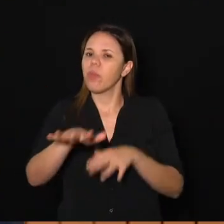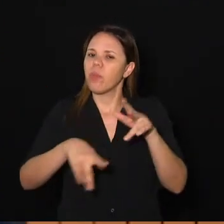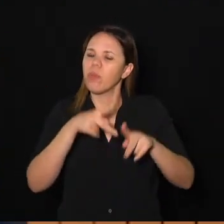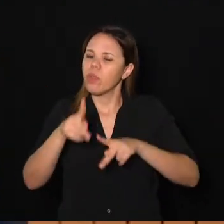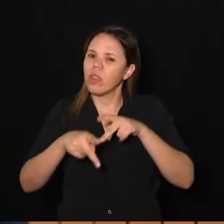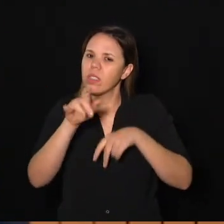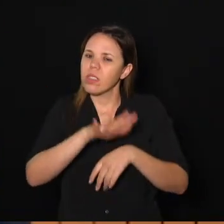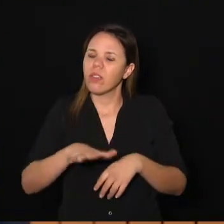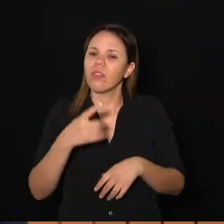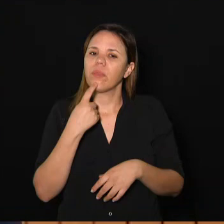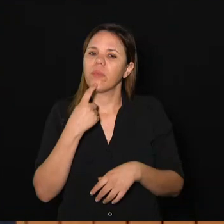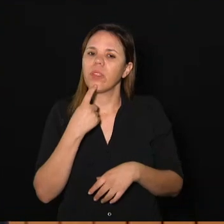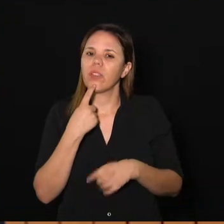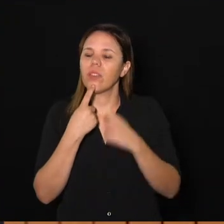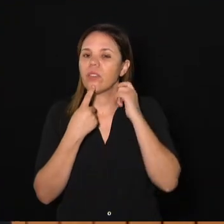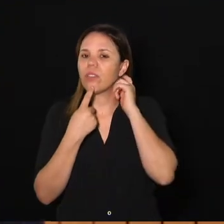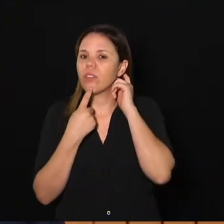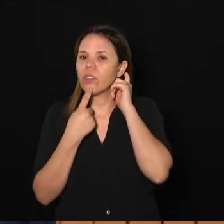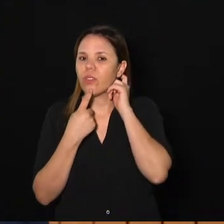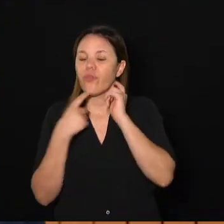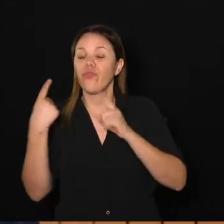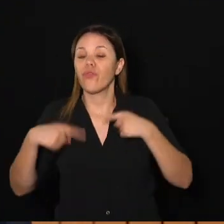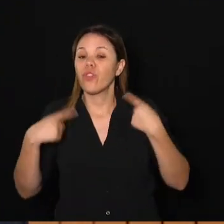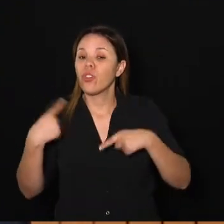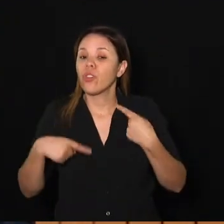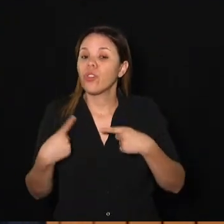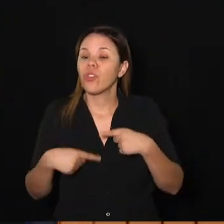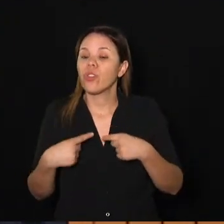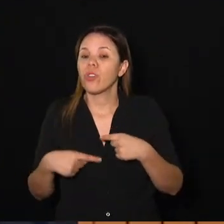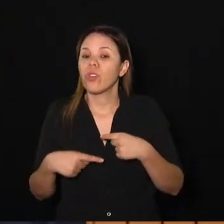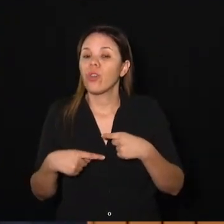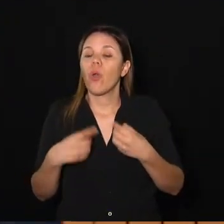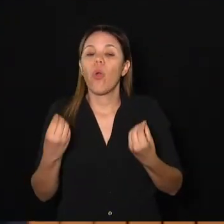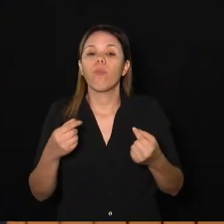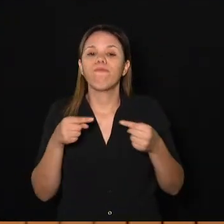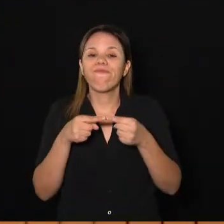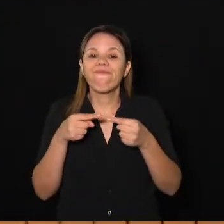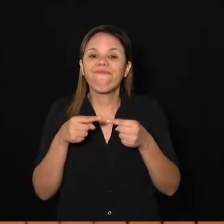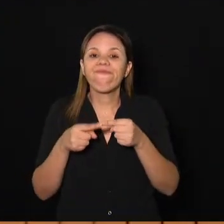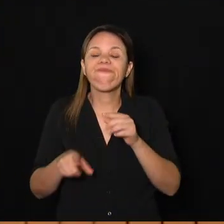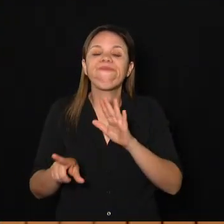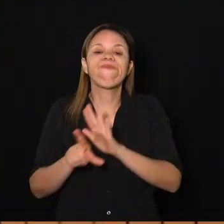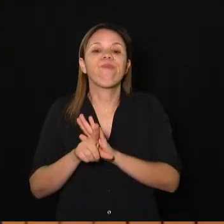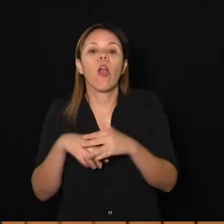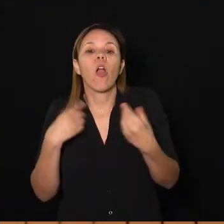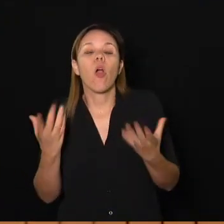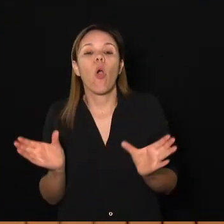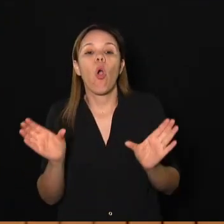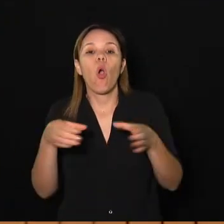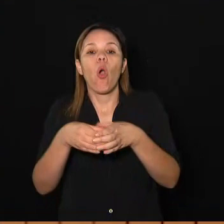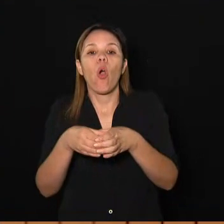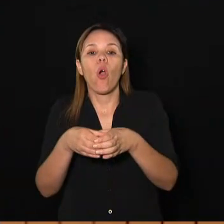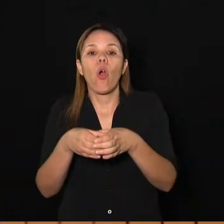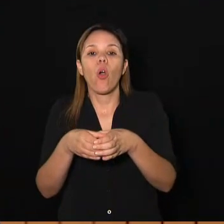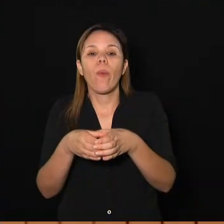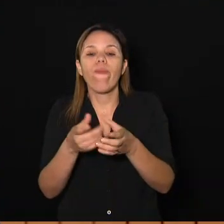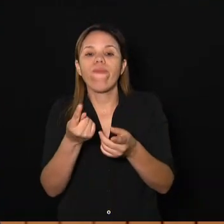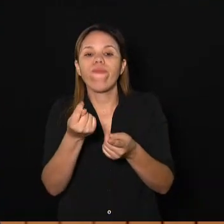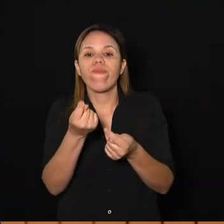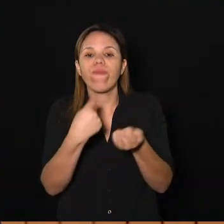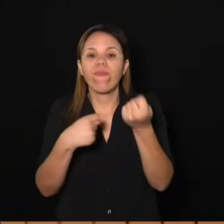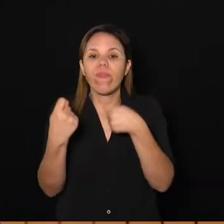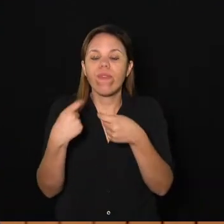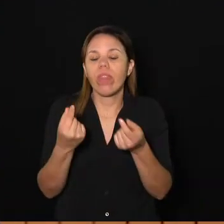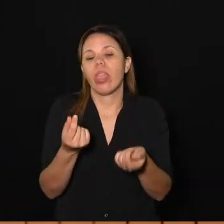foi dito aqui discutido a respeito da legalidade mas nós estamos na comissão de finanças comissão